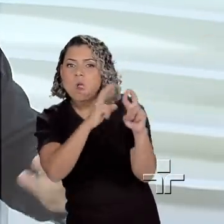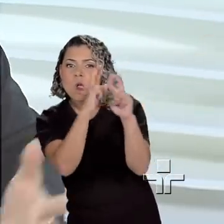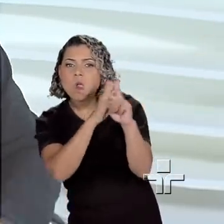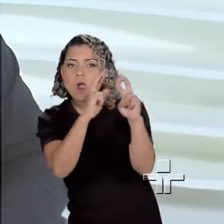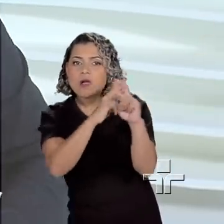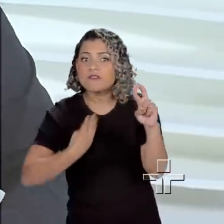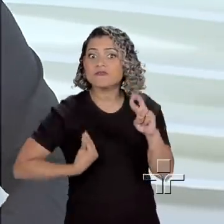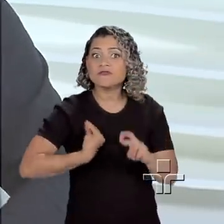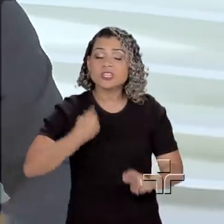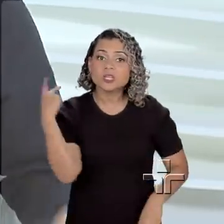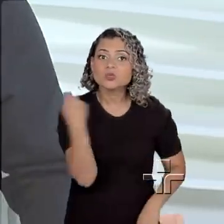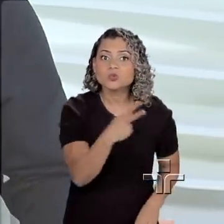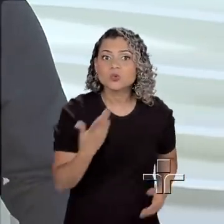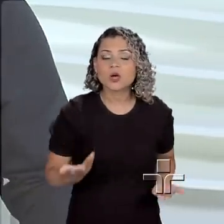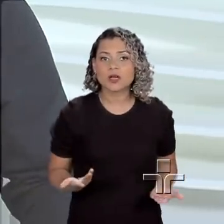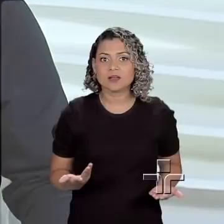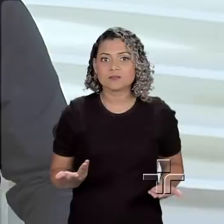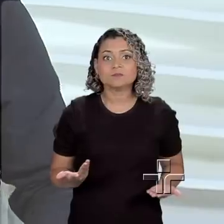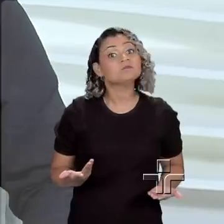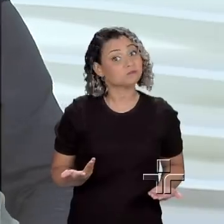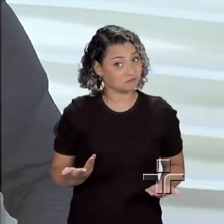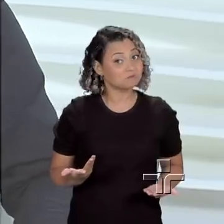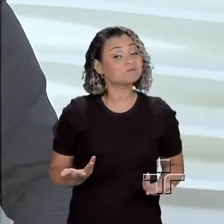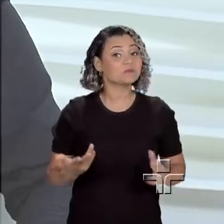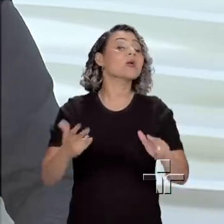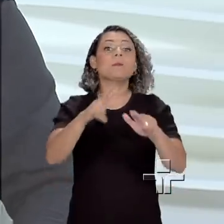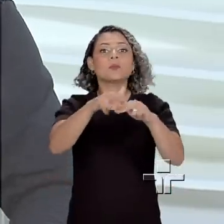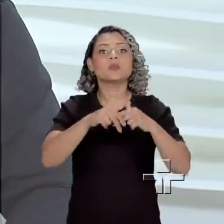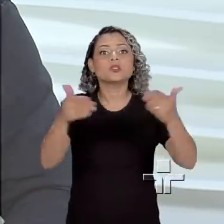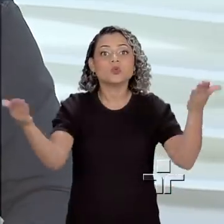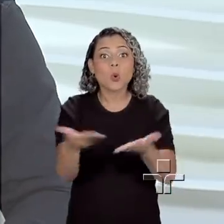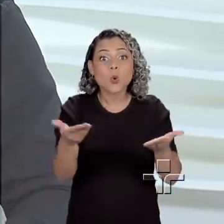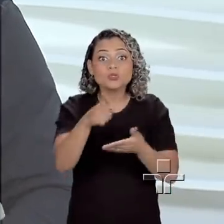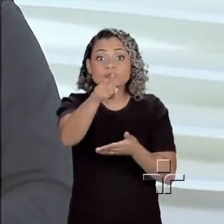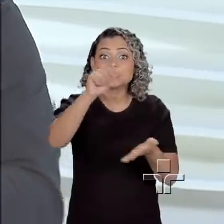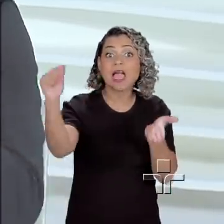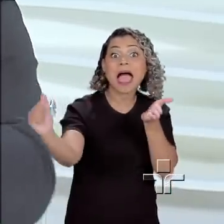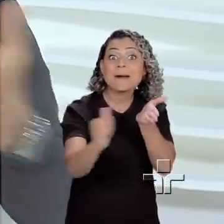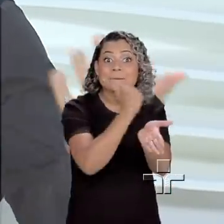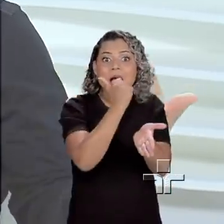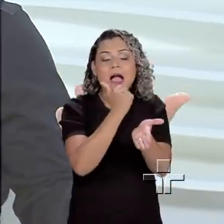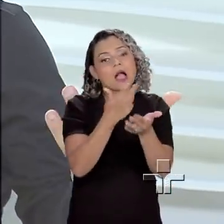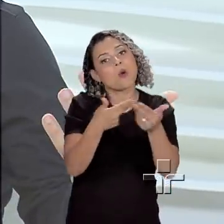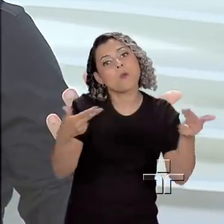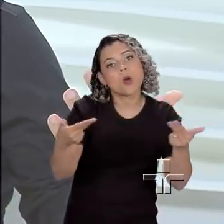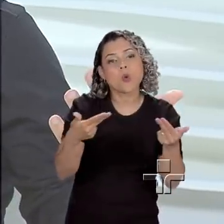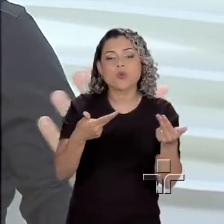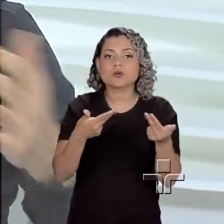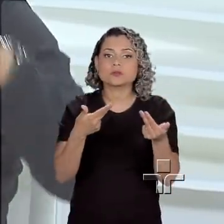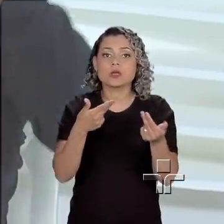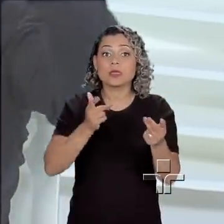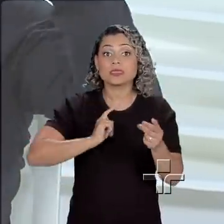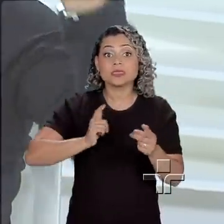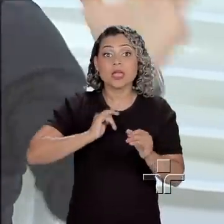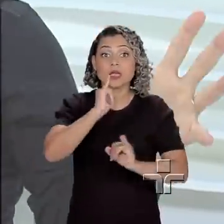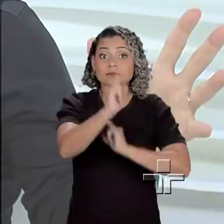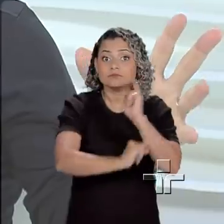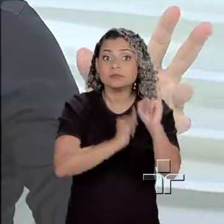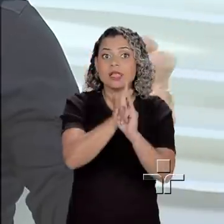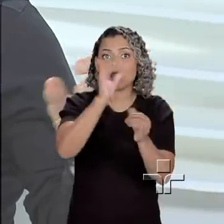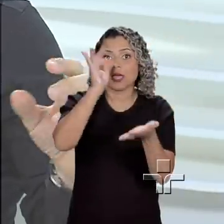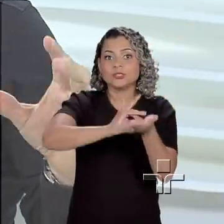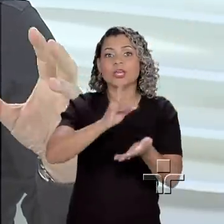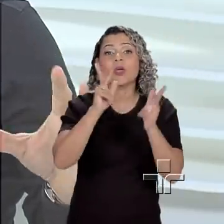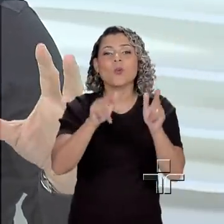sentimento. Não postou, mas está registrado. Né? Mas está lá. Então, hoje, quando você apaga um arquivo num sistema de informação online, na tal